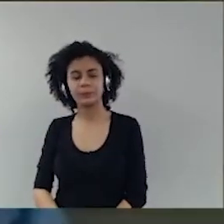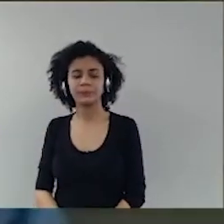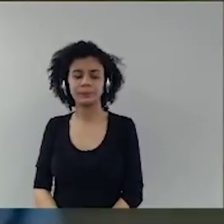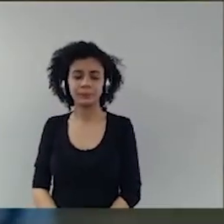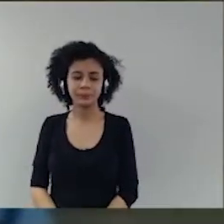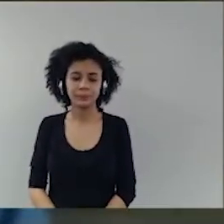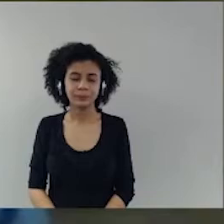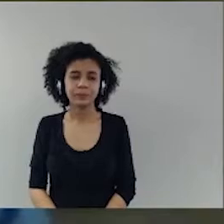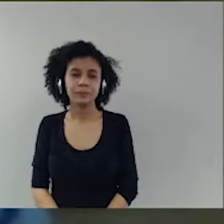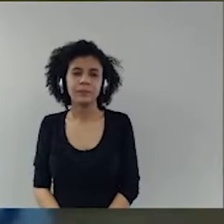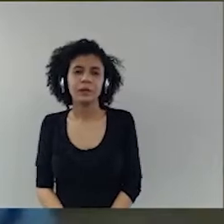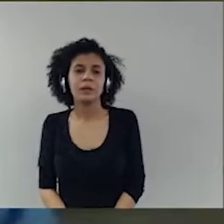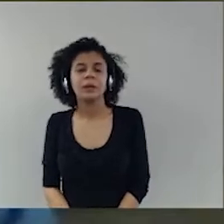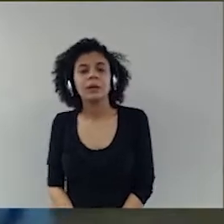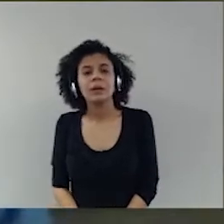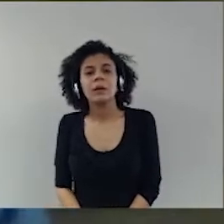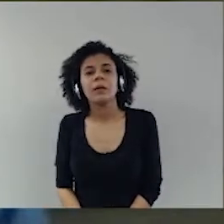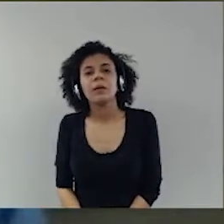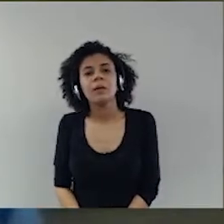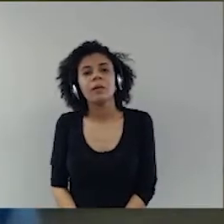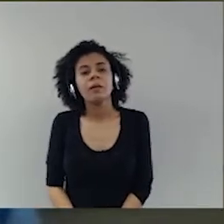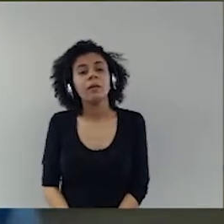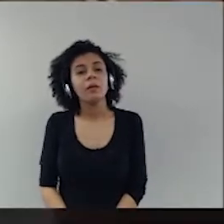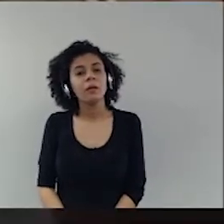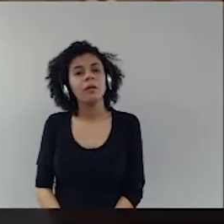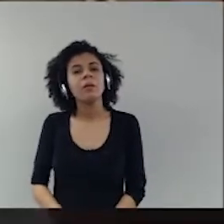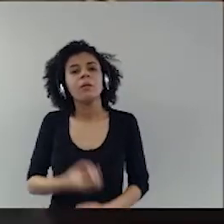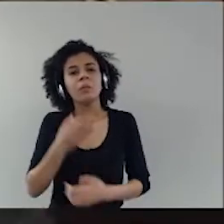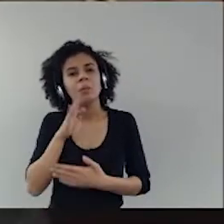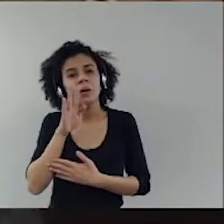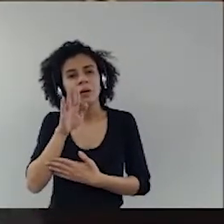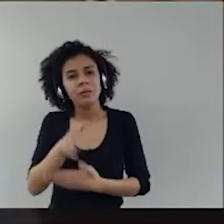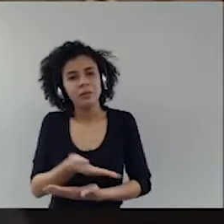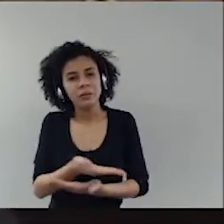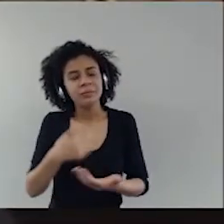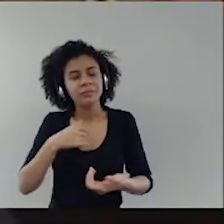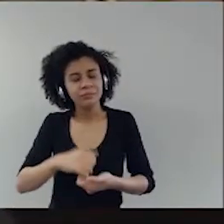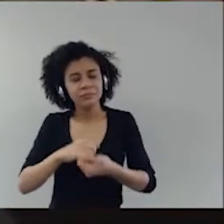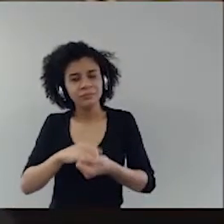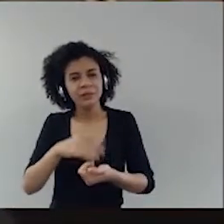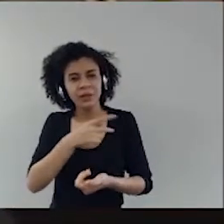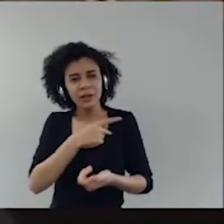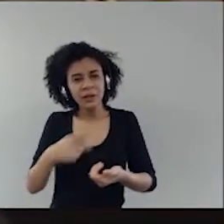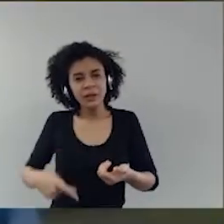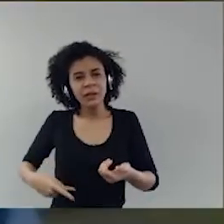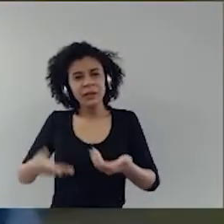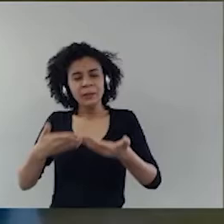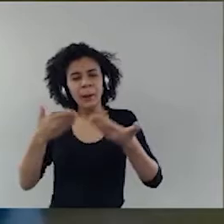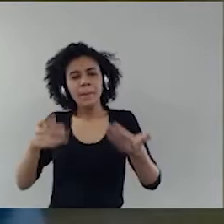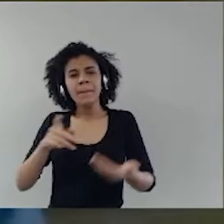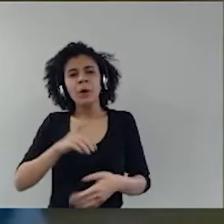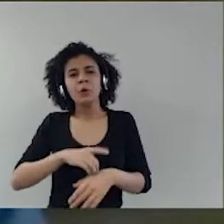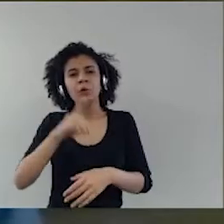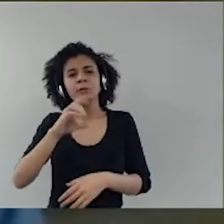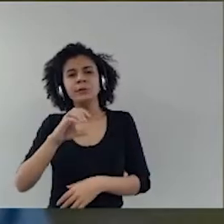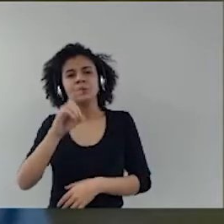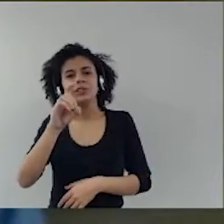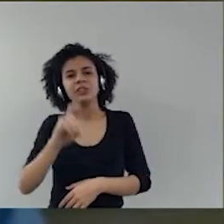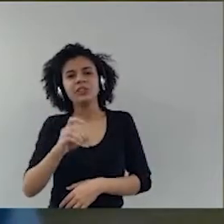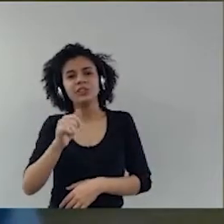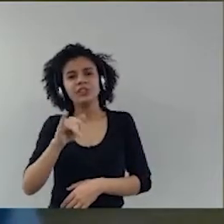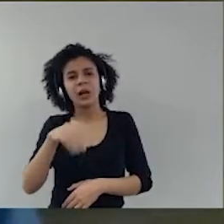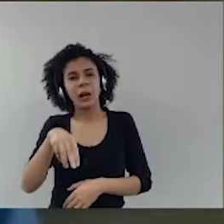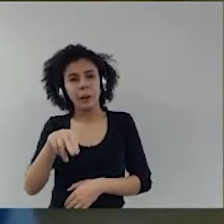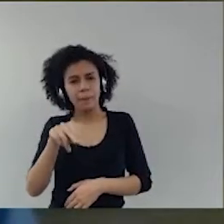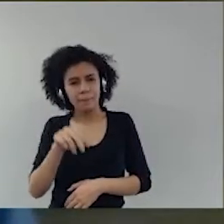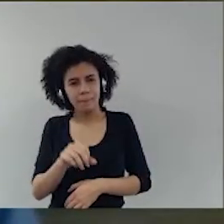muito boa tarde, e cumprimento inicialmente o nosso presidente de mesa, doutor Chaimo, cumprimento também o